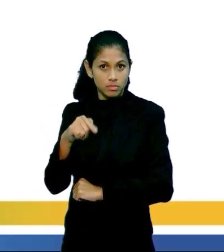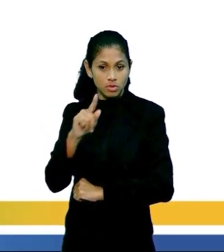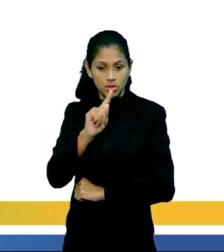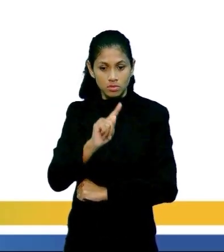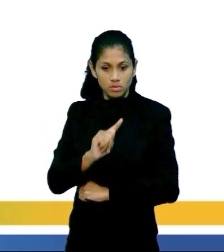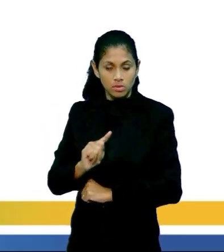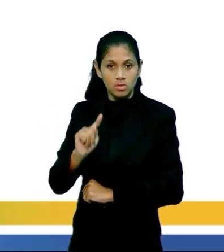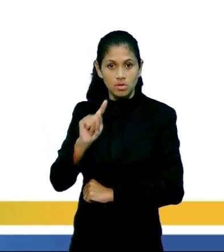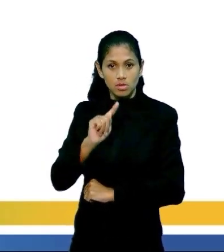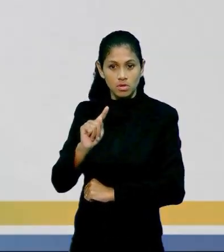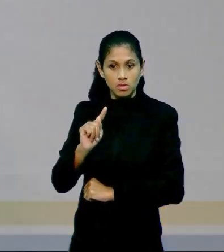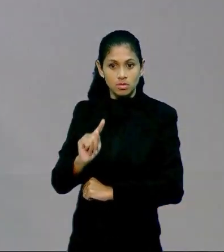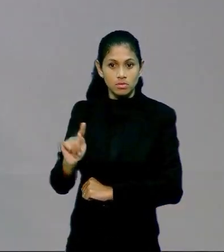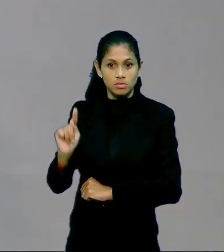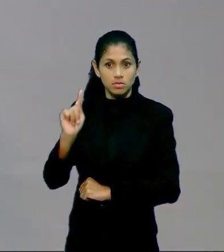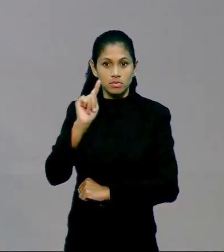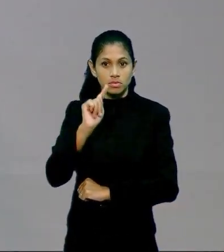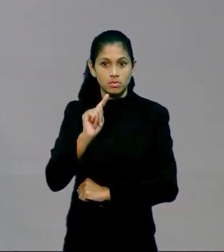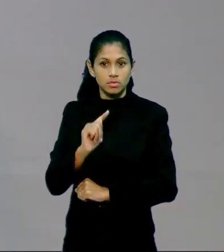Esses